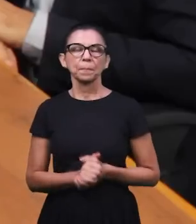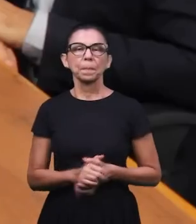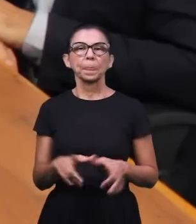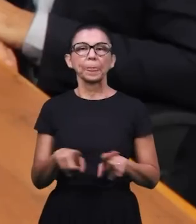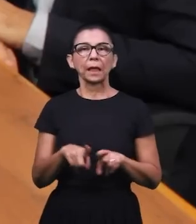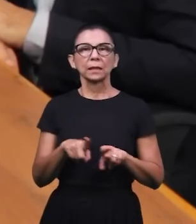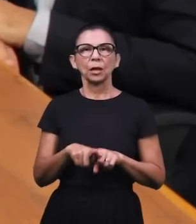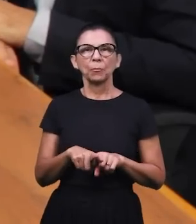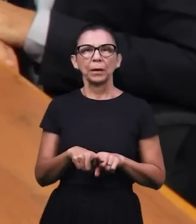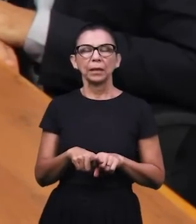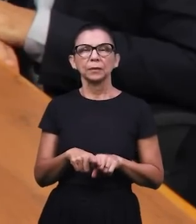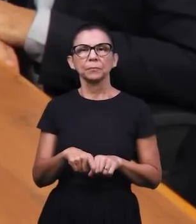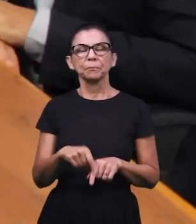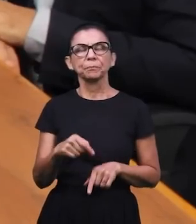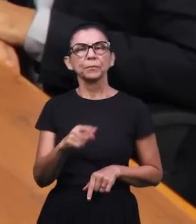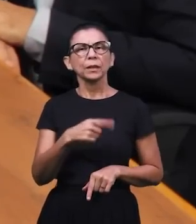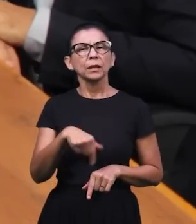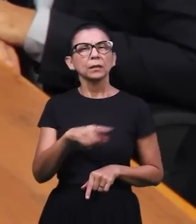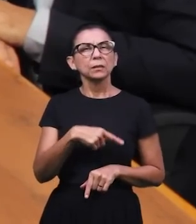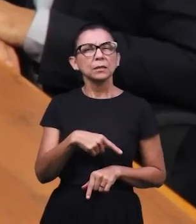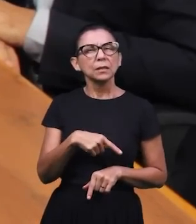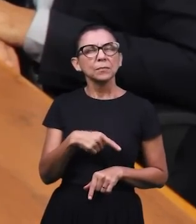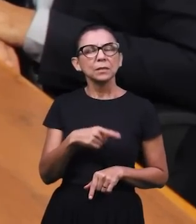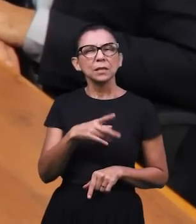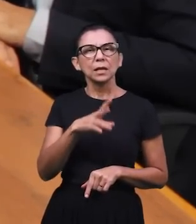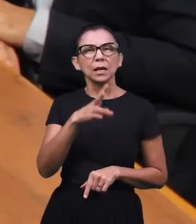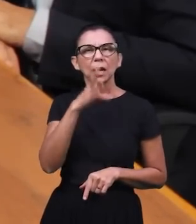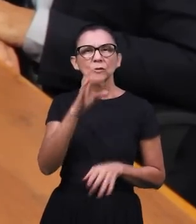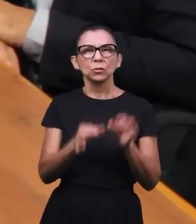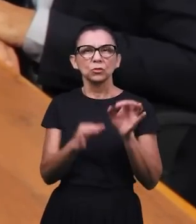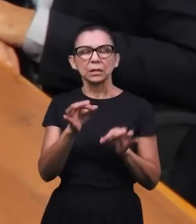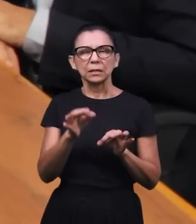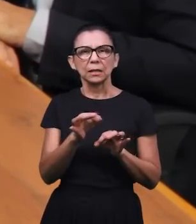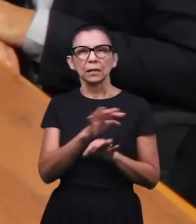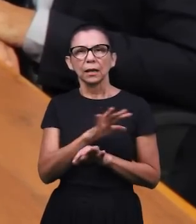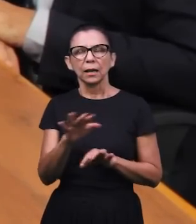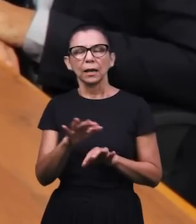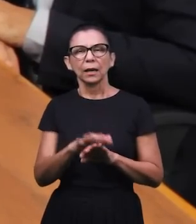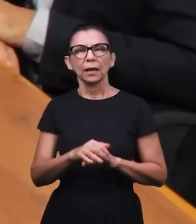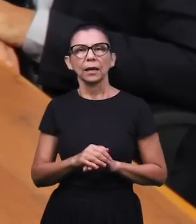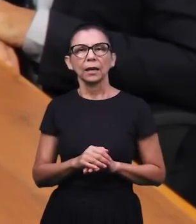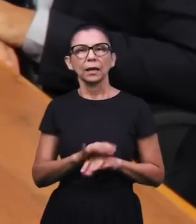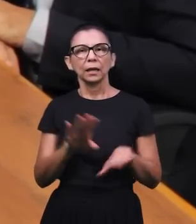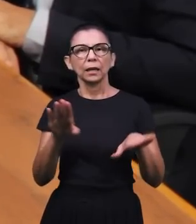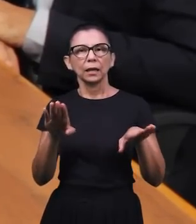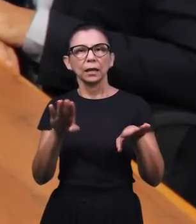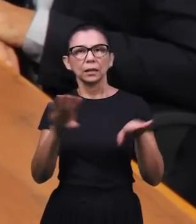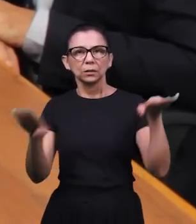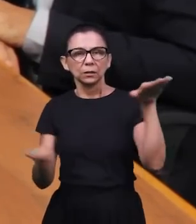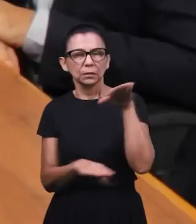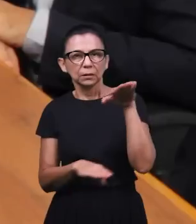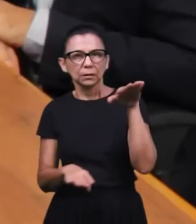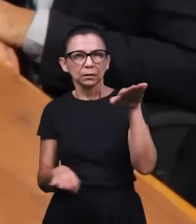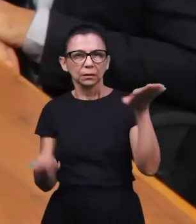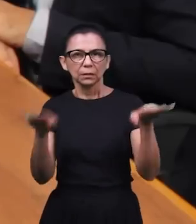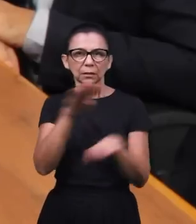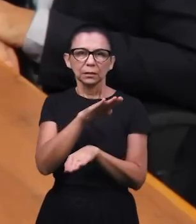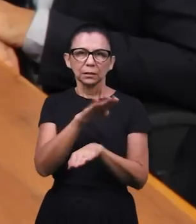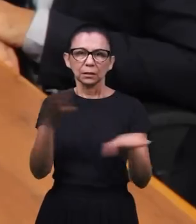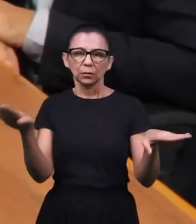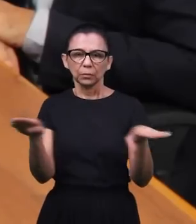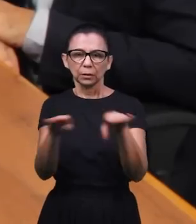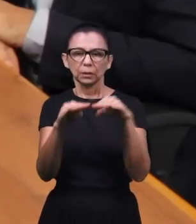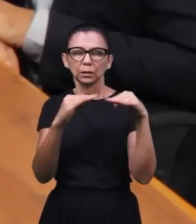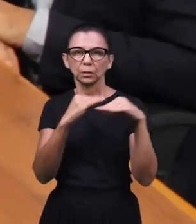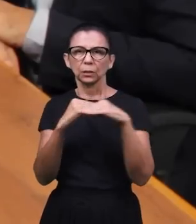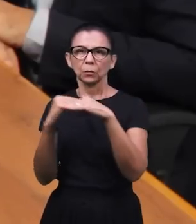desigual, você orientar o seu filho, que tem na Bíblia explicando, 1 Coríntios 6,14, diz assim, ó, não vos prendais a um julgo desigual com